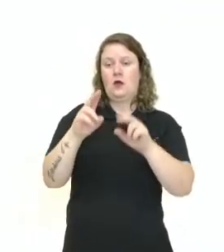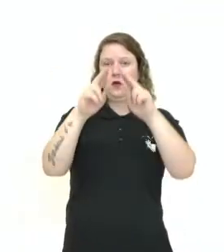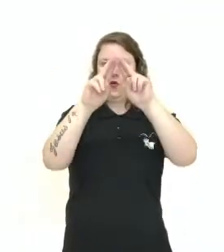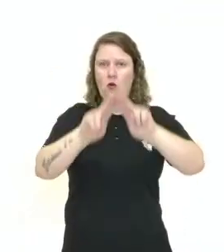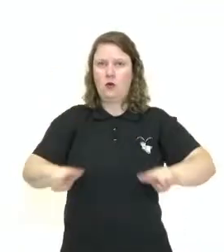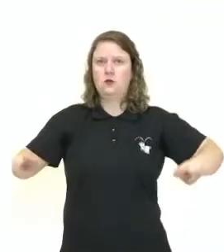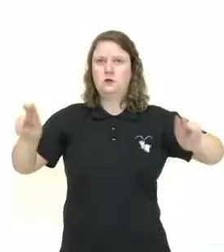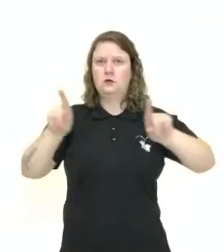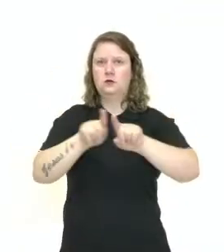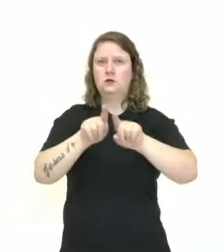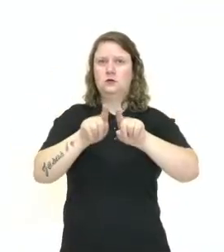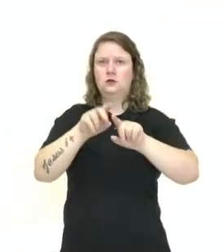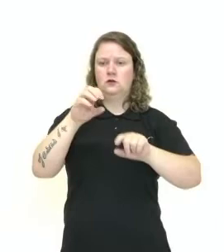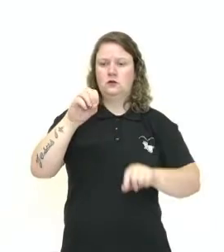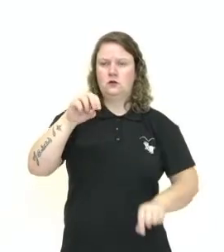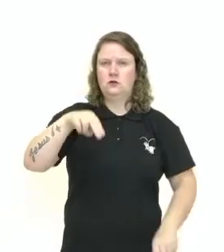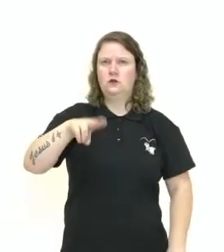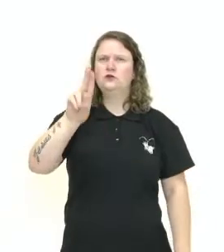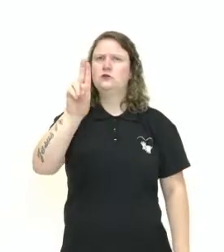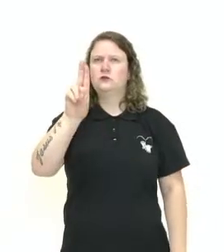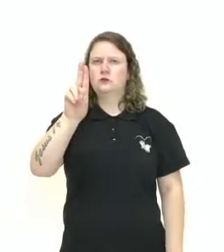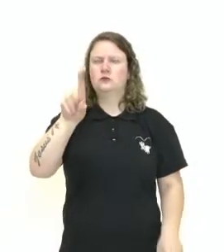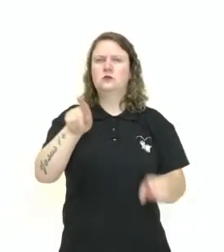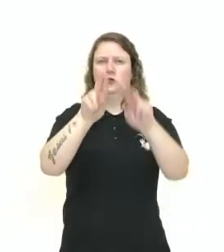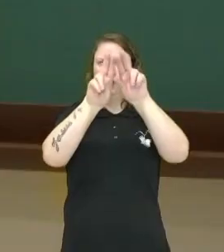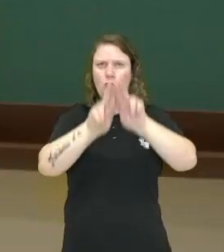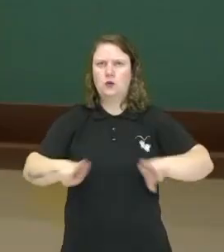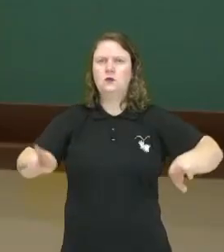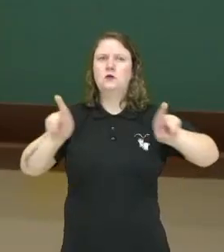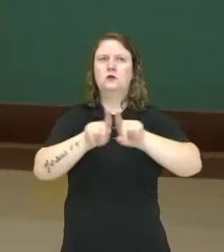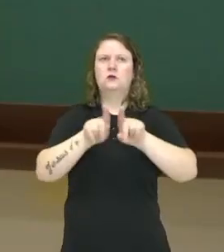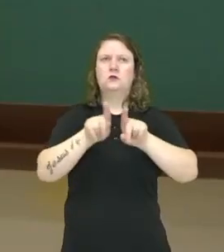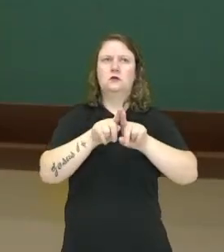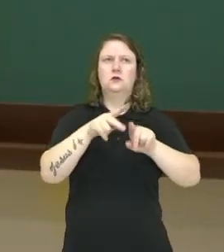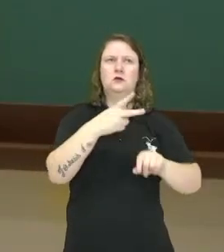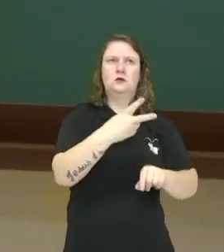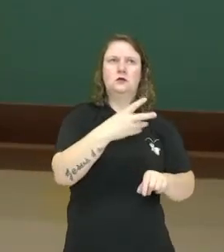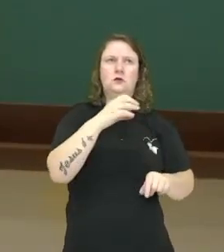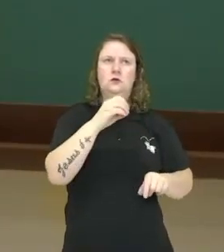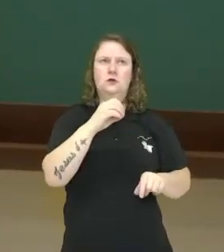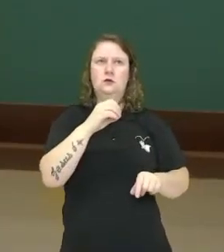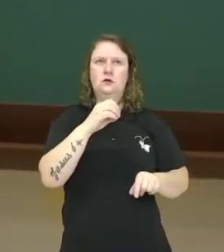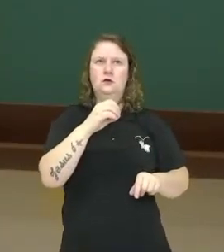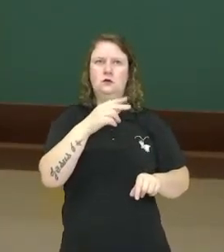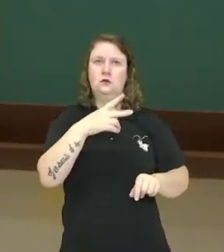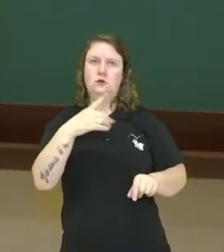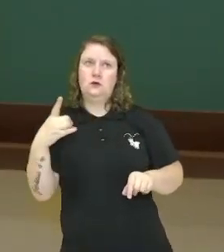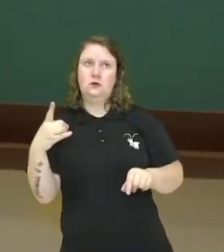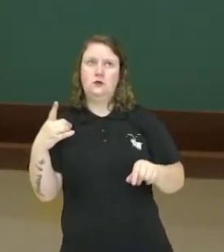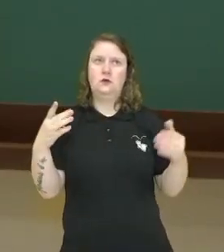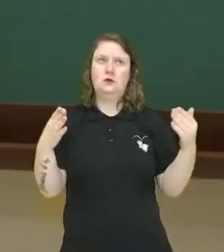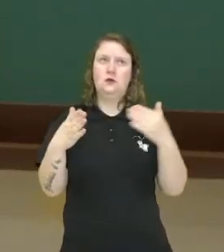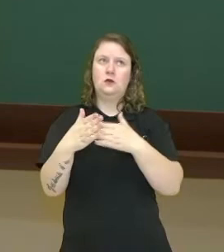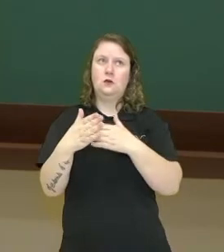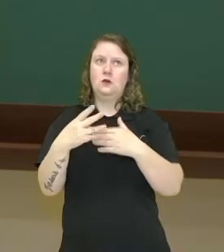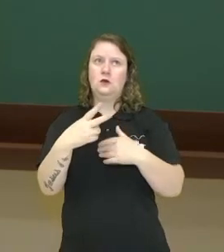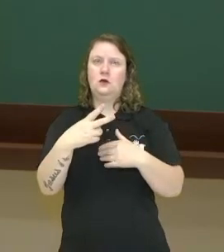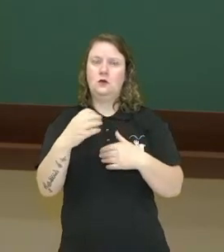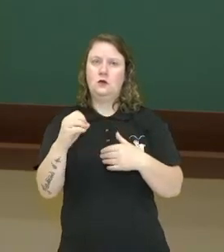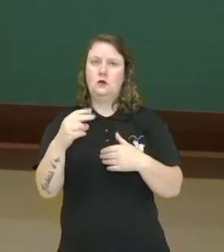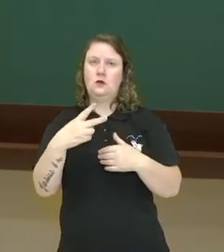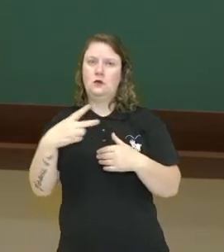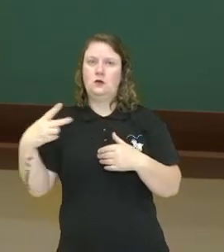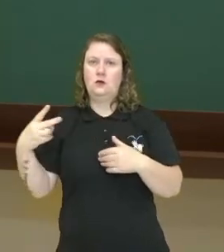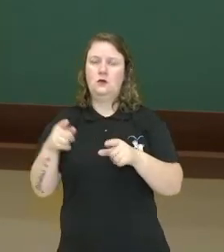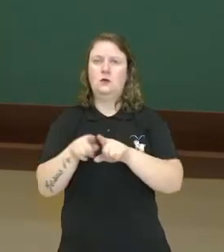Segurança ali pela 8ª vez entre 2021 e 2022, então a participação no Conselho de Segurança da